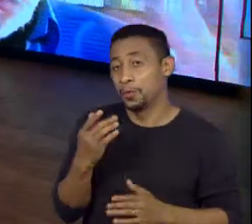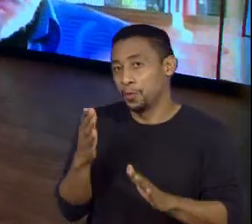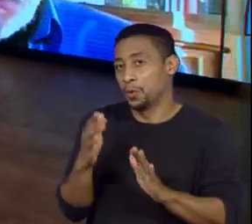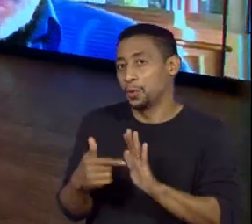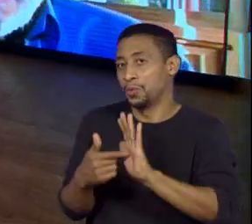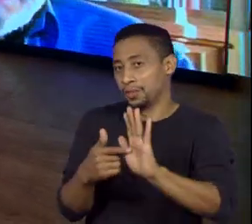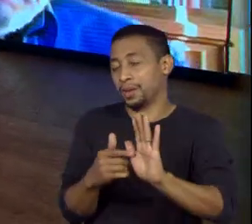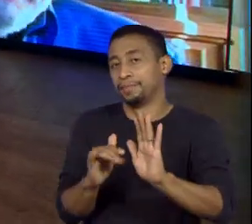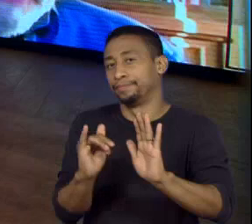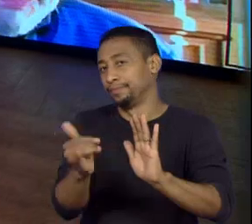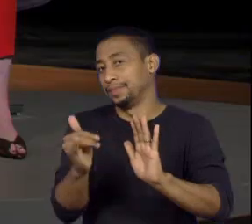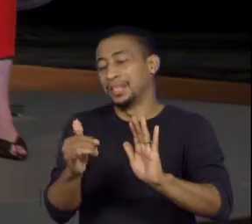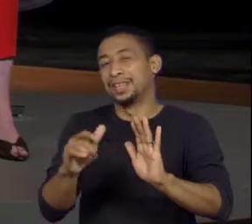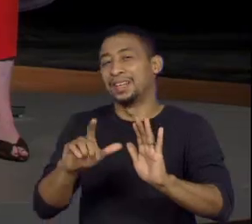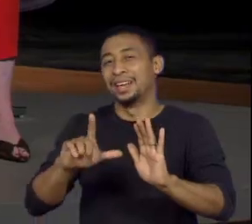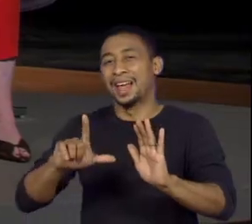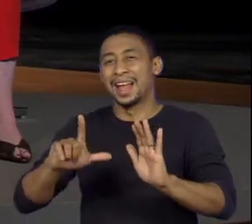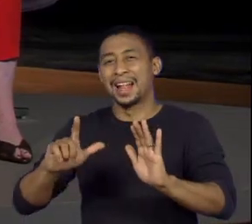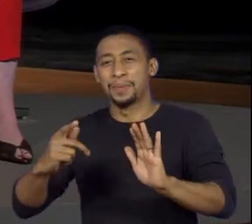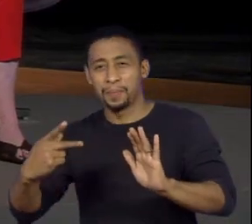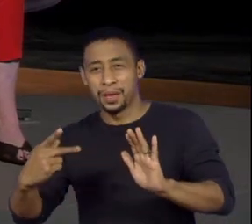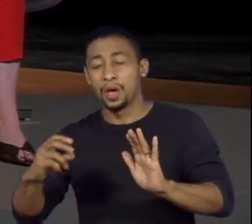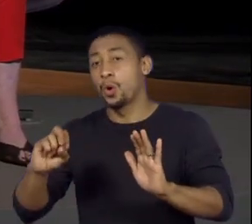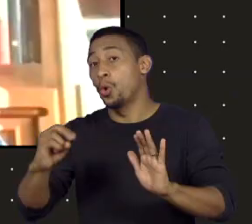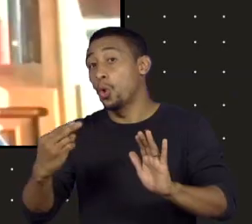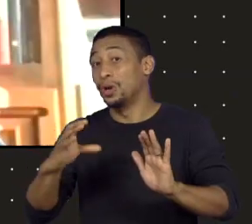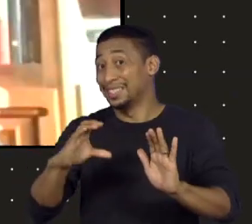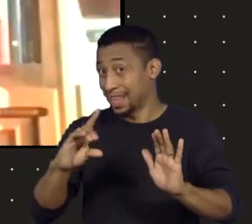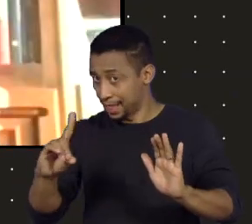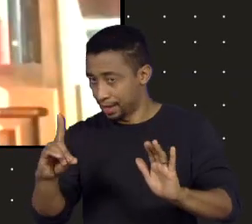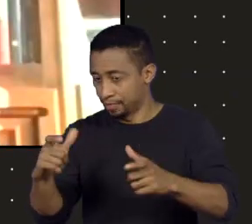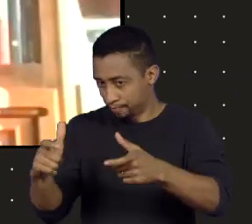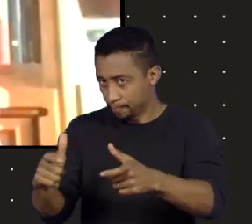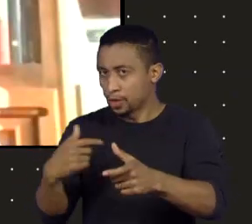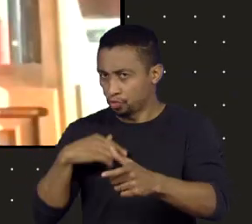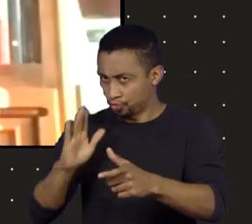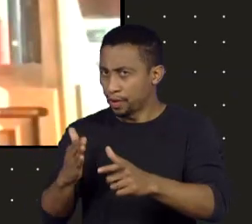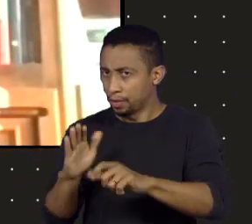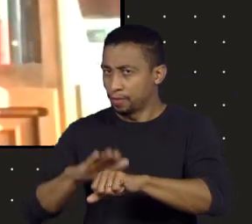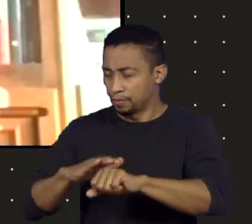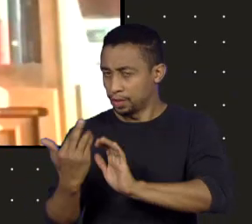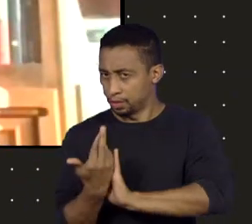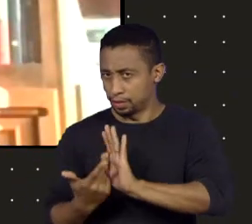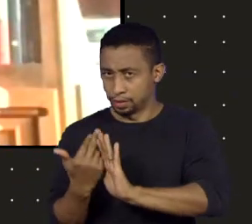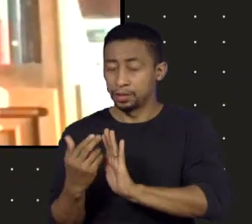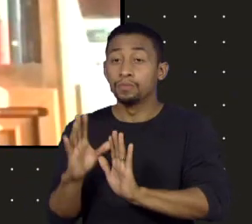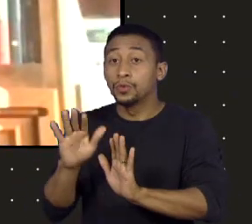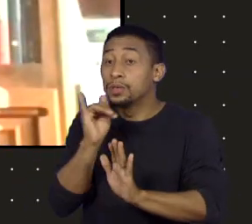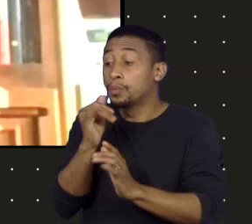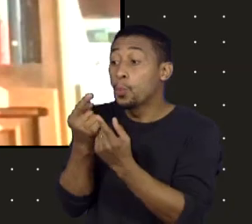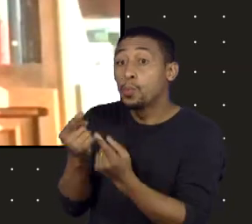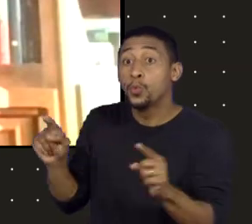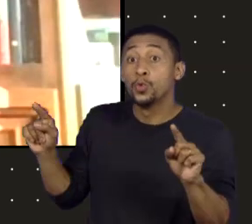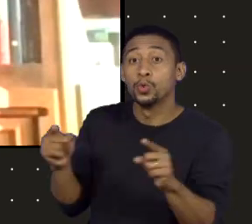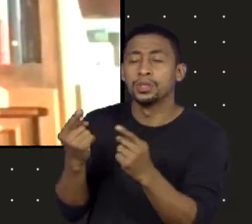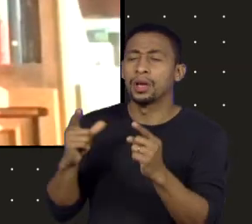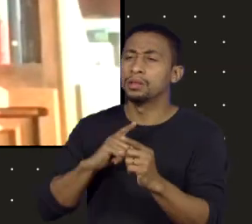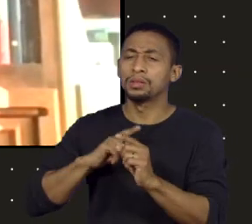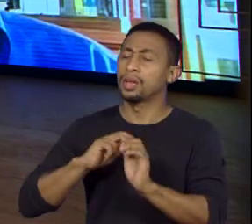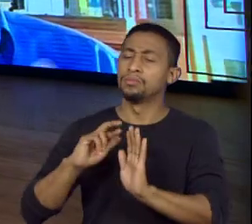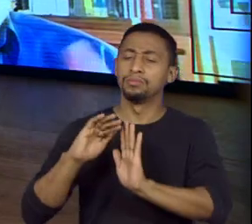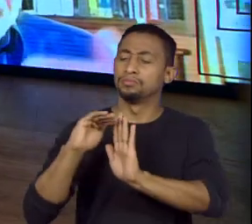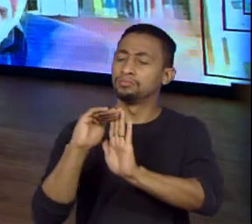de um CD. Você pode ter, dessa reunião de canções, você pode ter